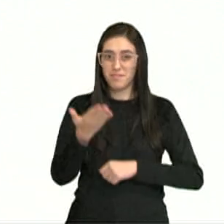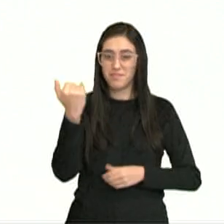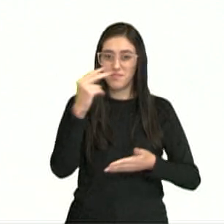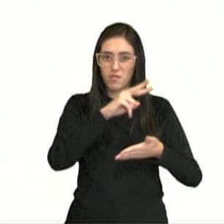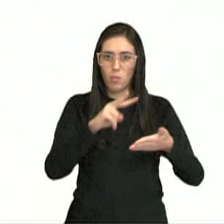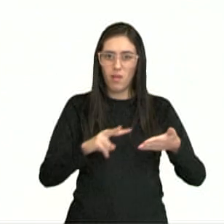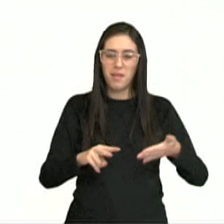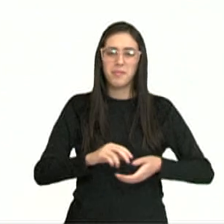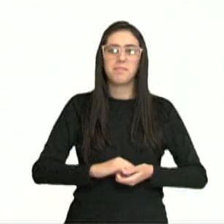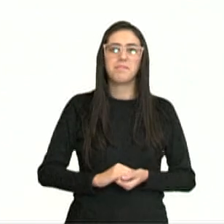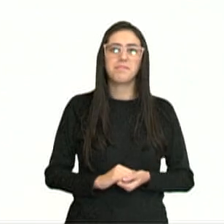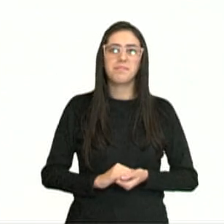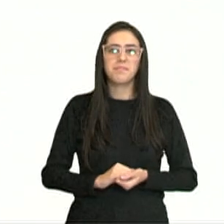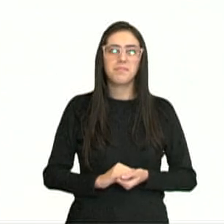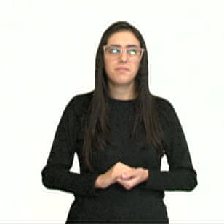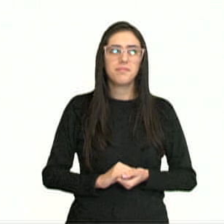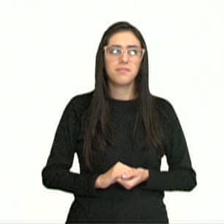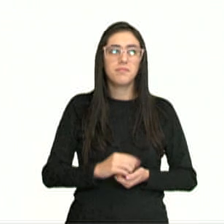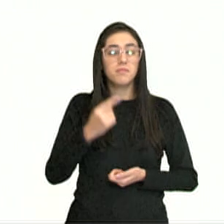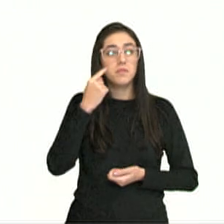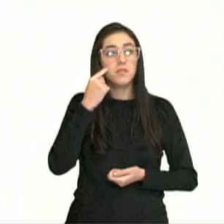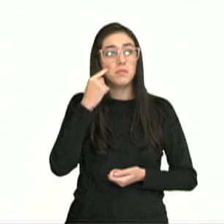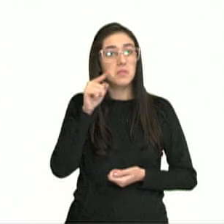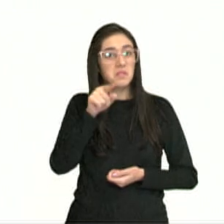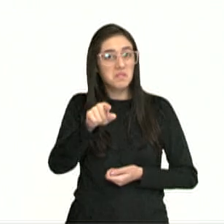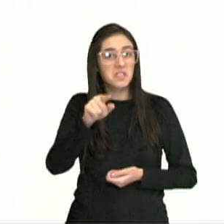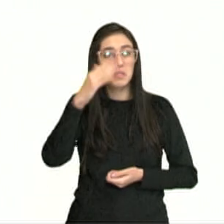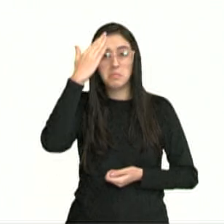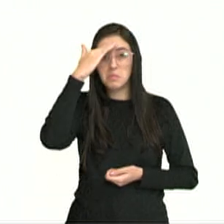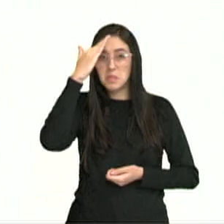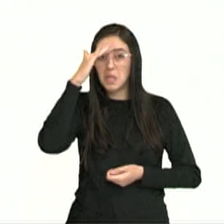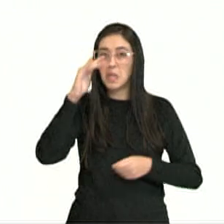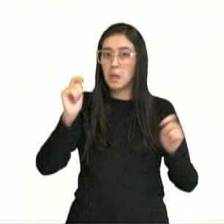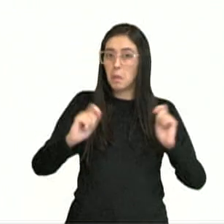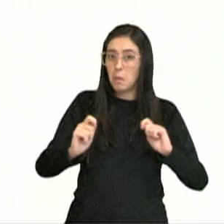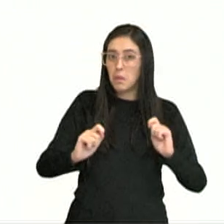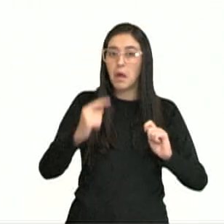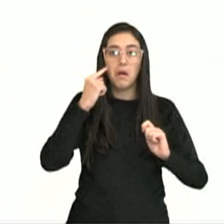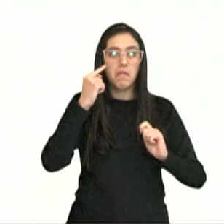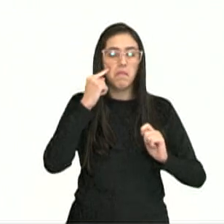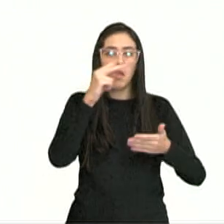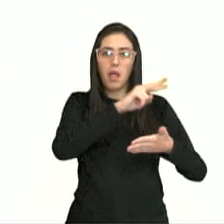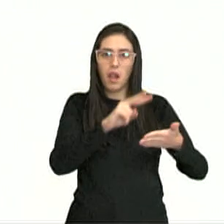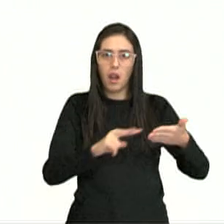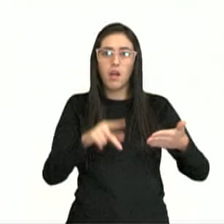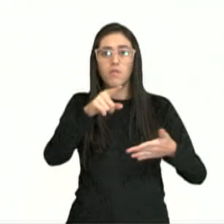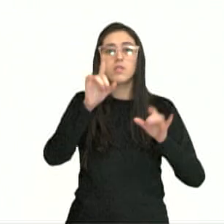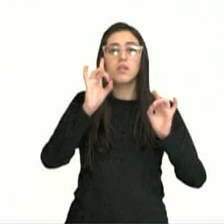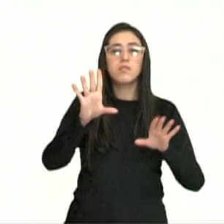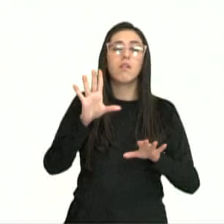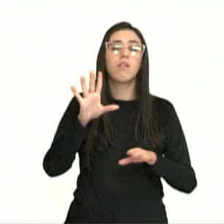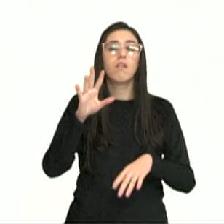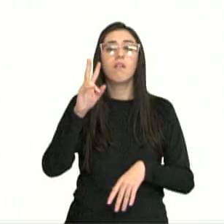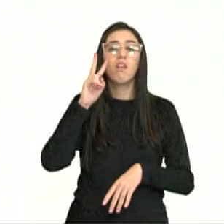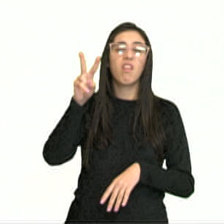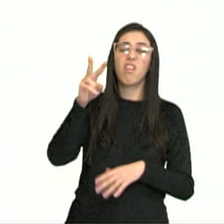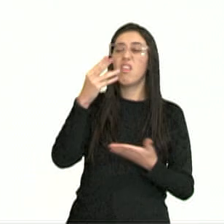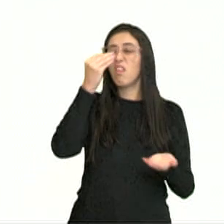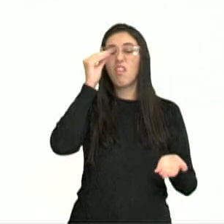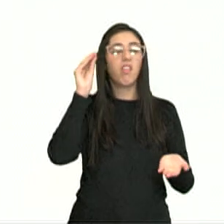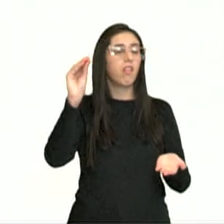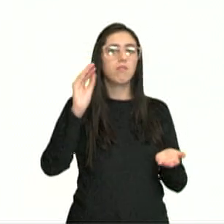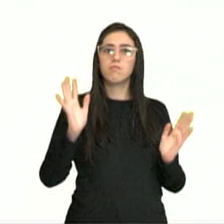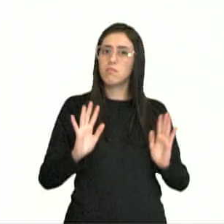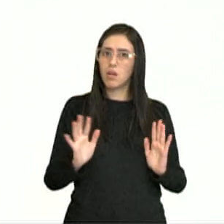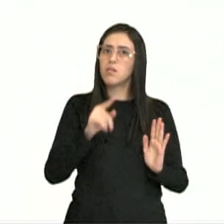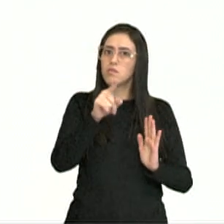do texto? Vamos ver se você consegue acompanhar a leitura junto com a professora, tá? Não é para ficar só ouvindo, não. Ah, professora, mas